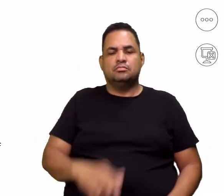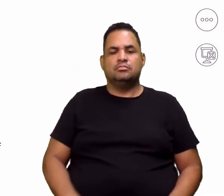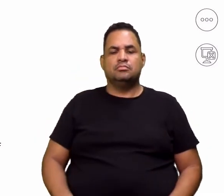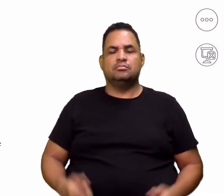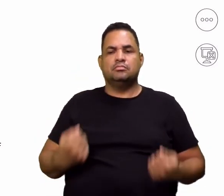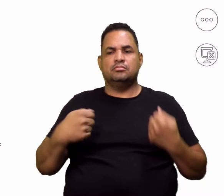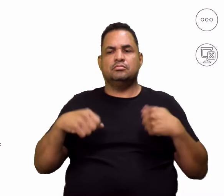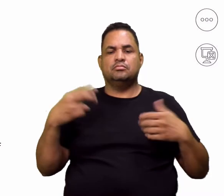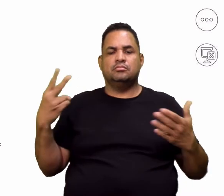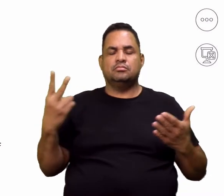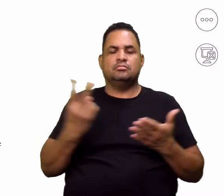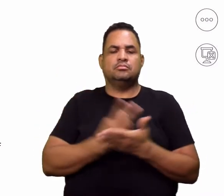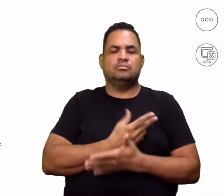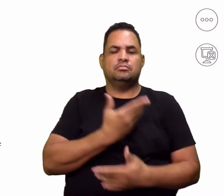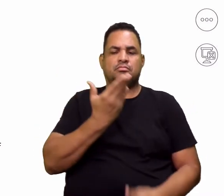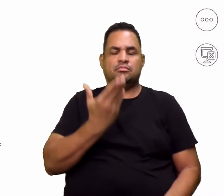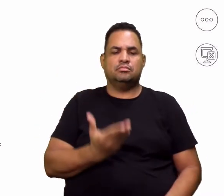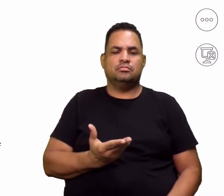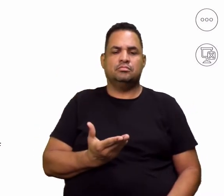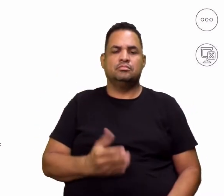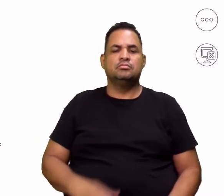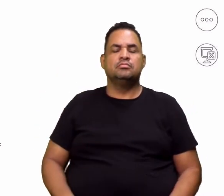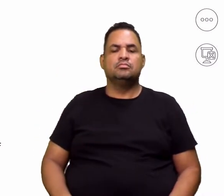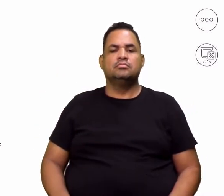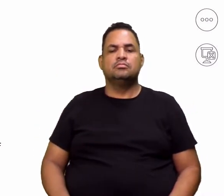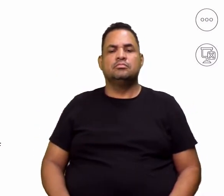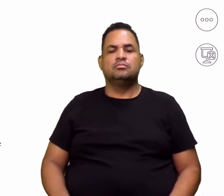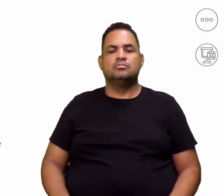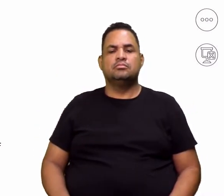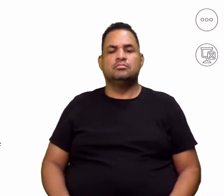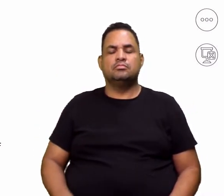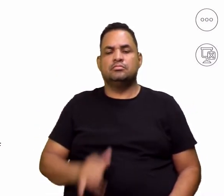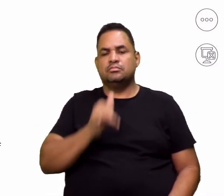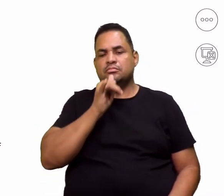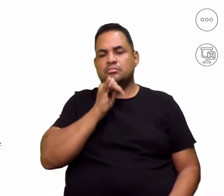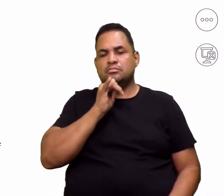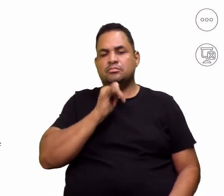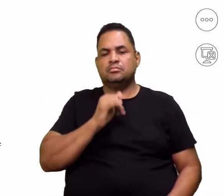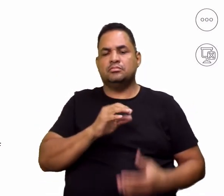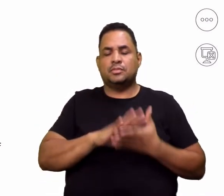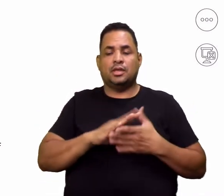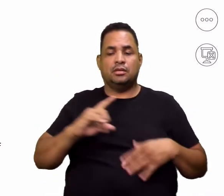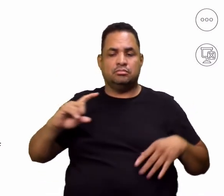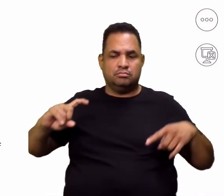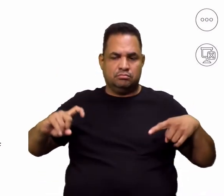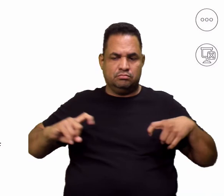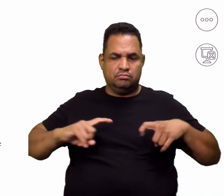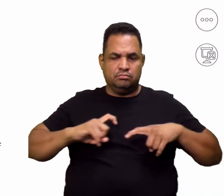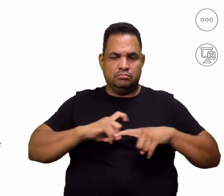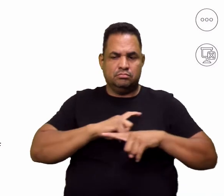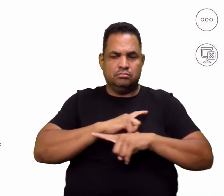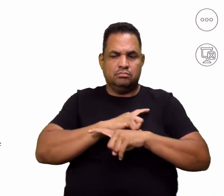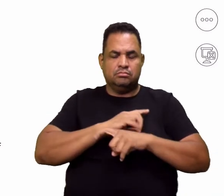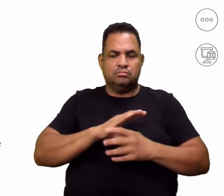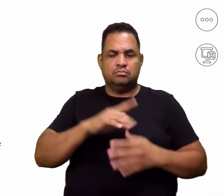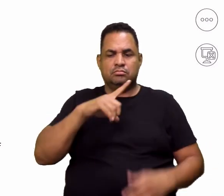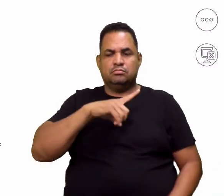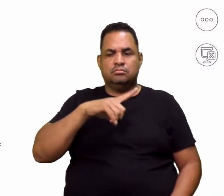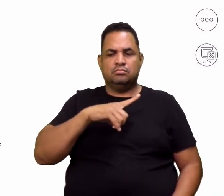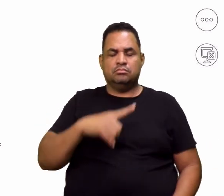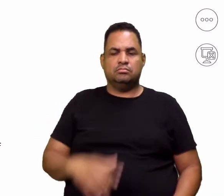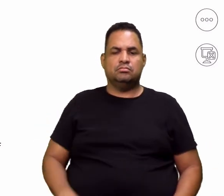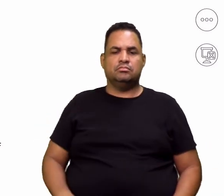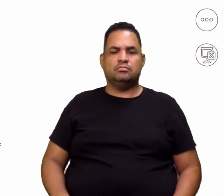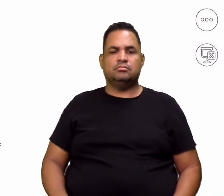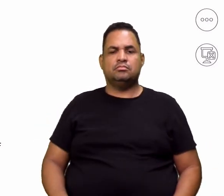estar acontecendo, tá? Essa conjugação, no caso aqui do exemplo, de bactérias. Então, nós temos 2 bactérias, eu vou colocar aqui como